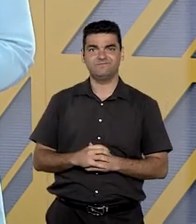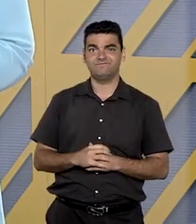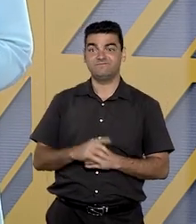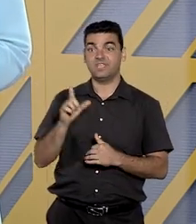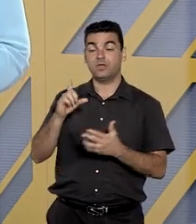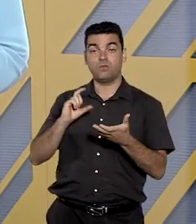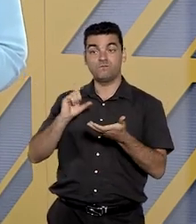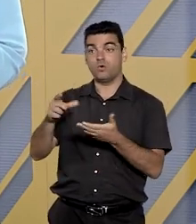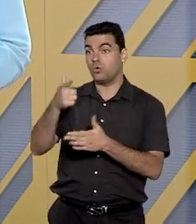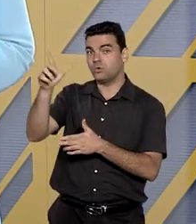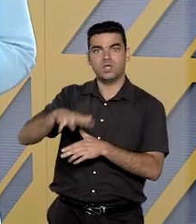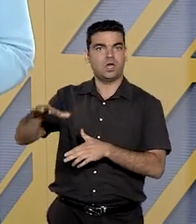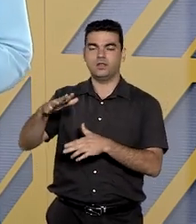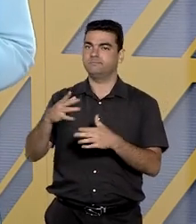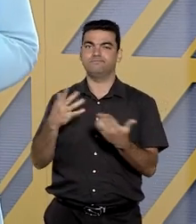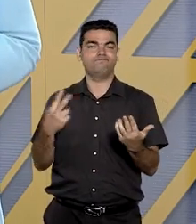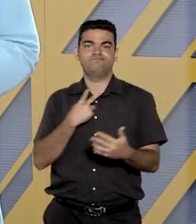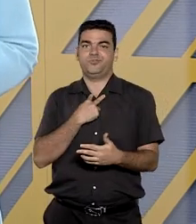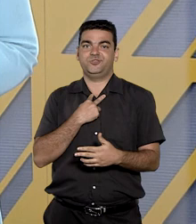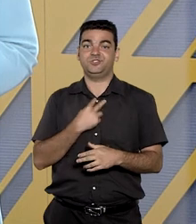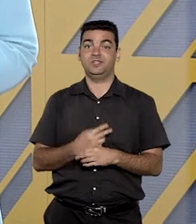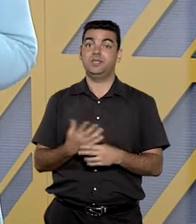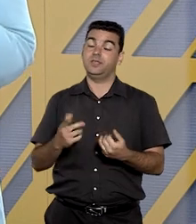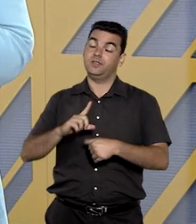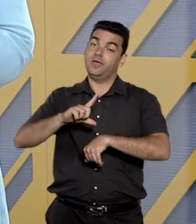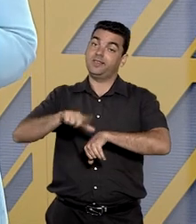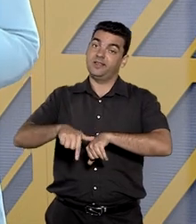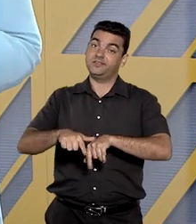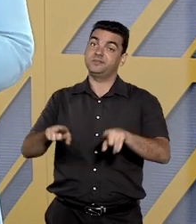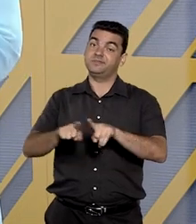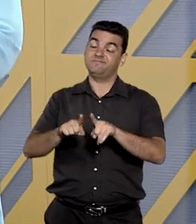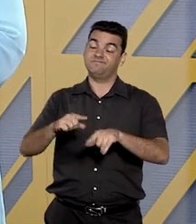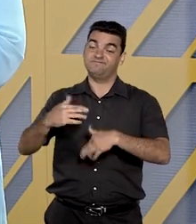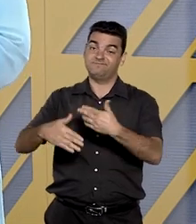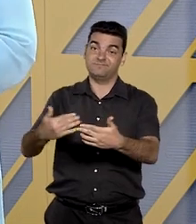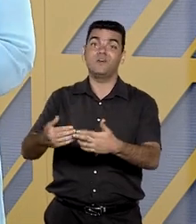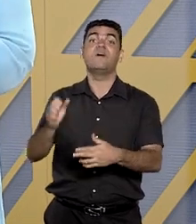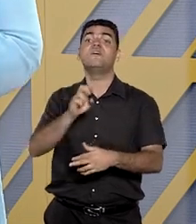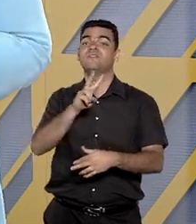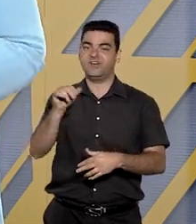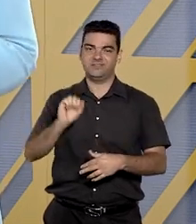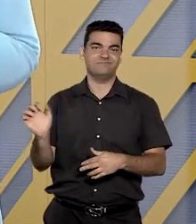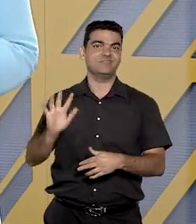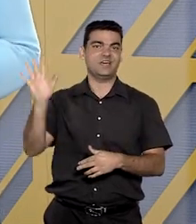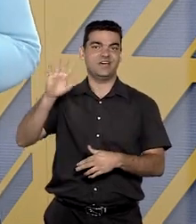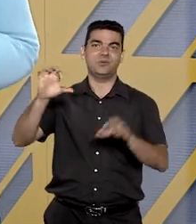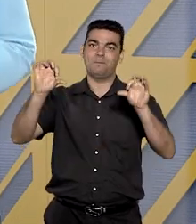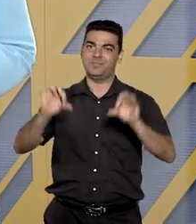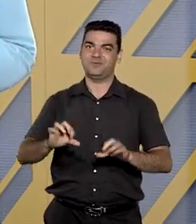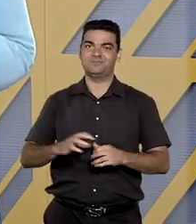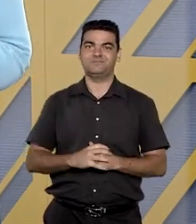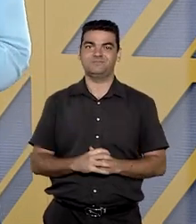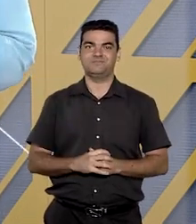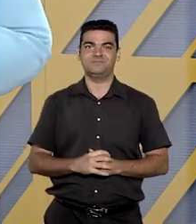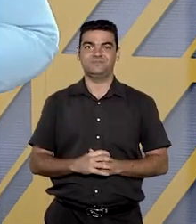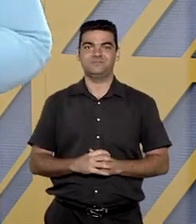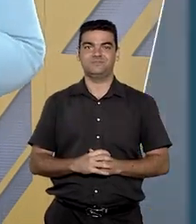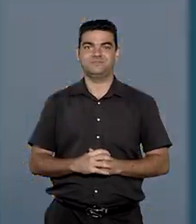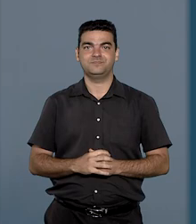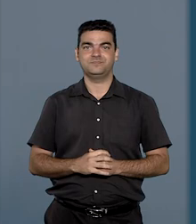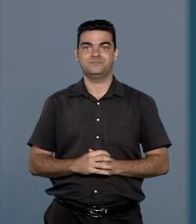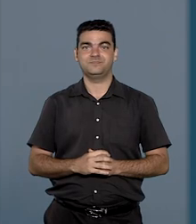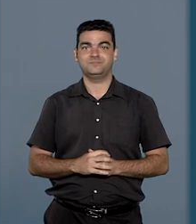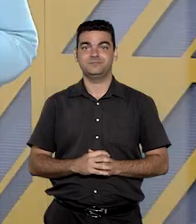as despesas para direcioná-las a outras áreas e o atraso no procedimento pode gerar altos custos para o